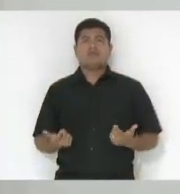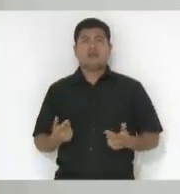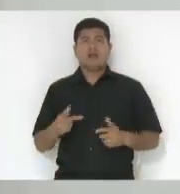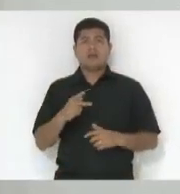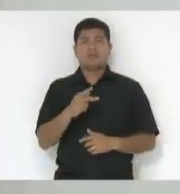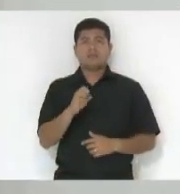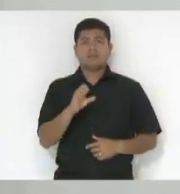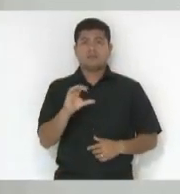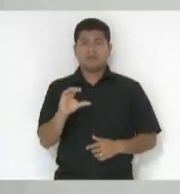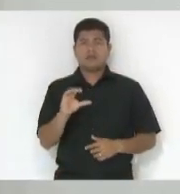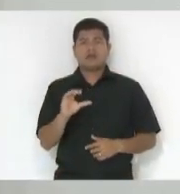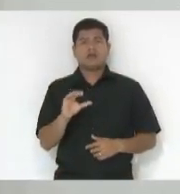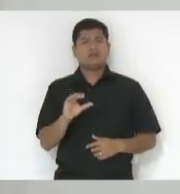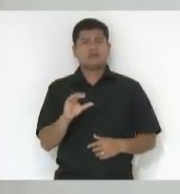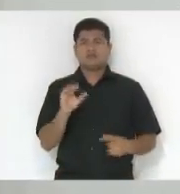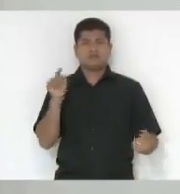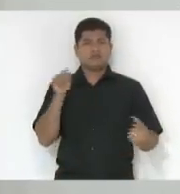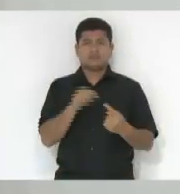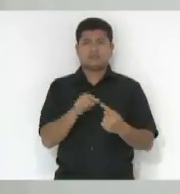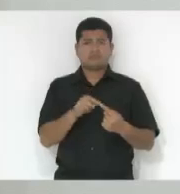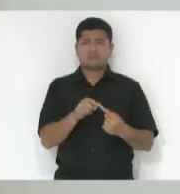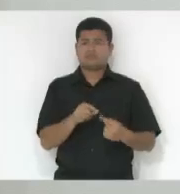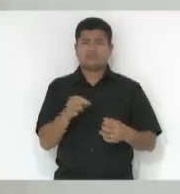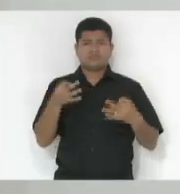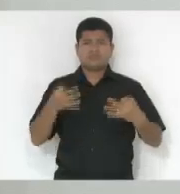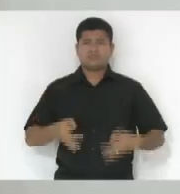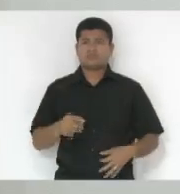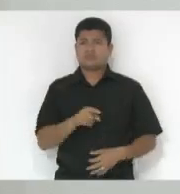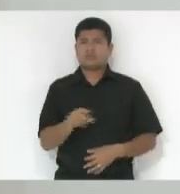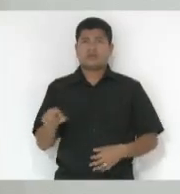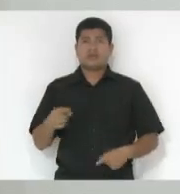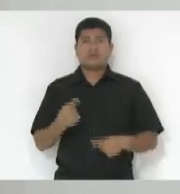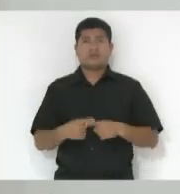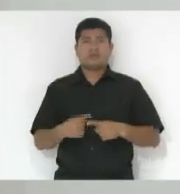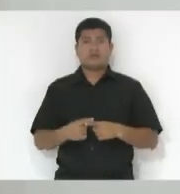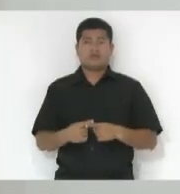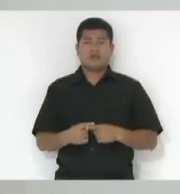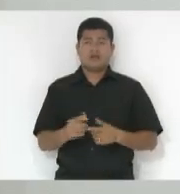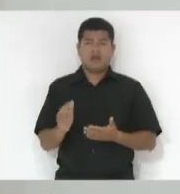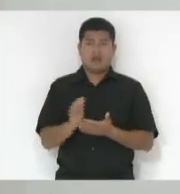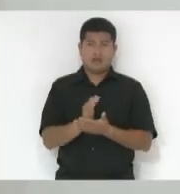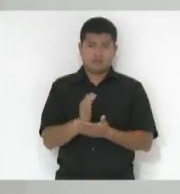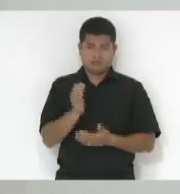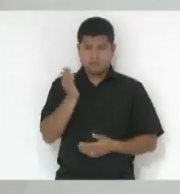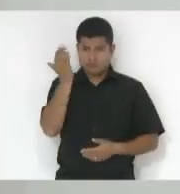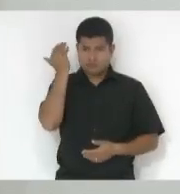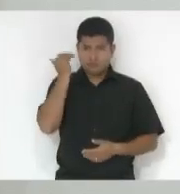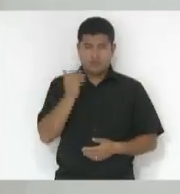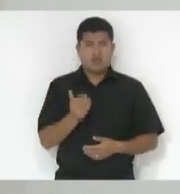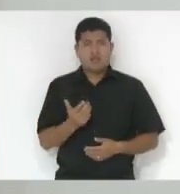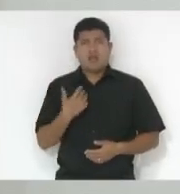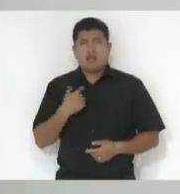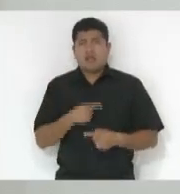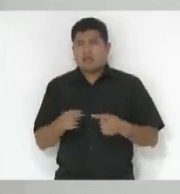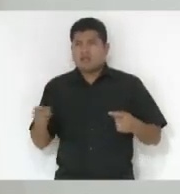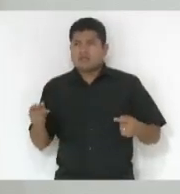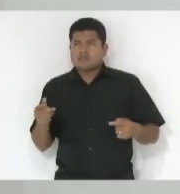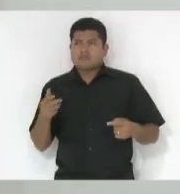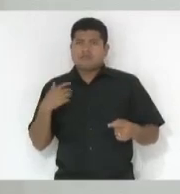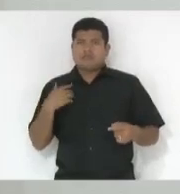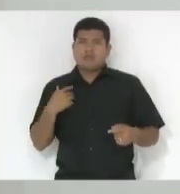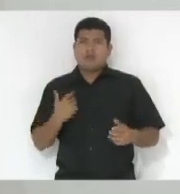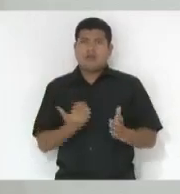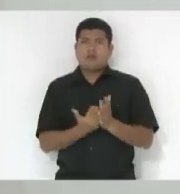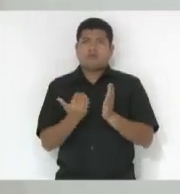justamente nesse sentido, porque há poucos dias ficamos sabendo de um aumento em cascata, o chamado